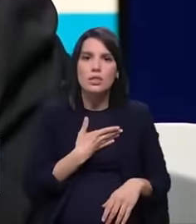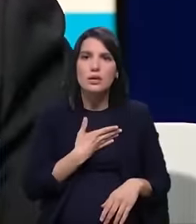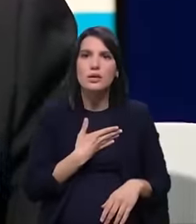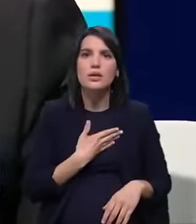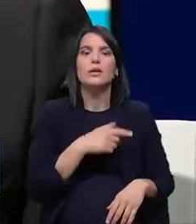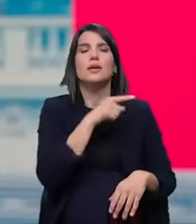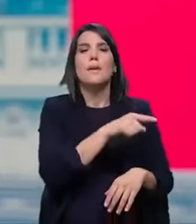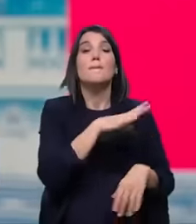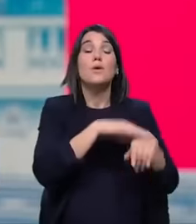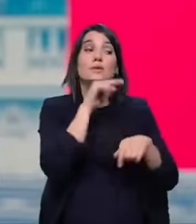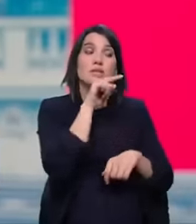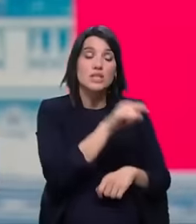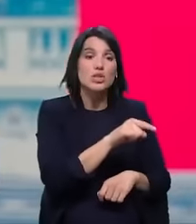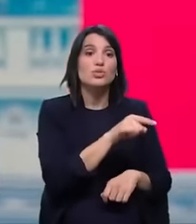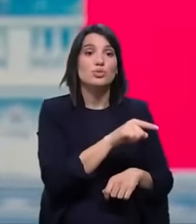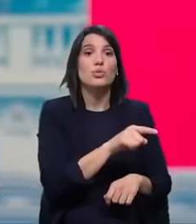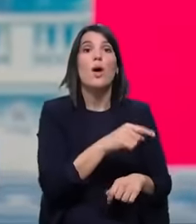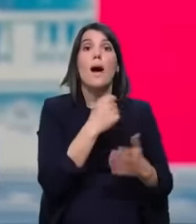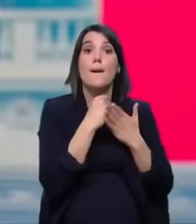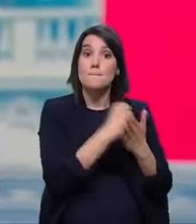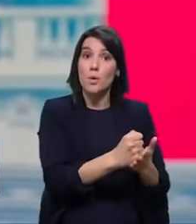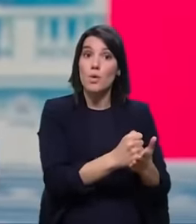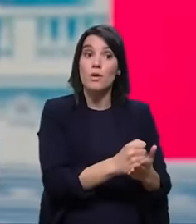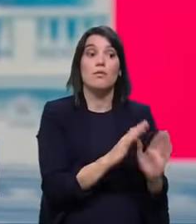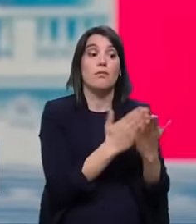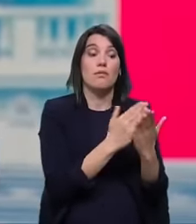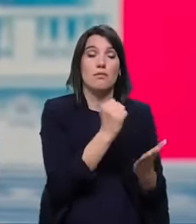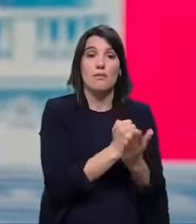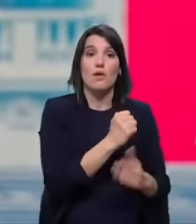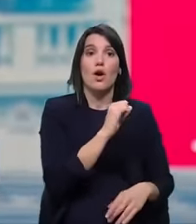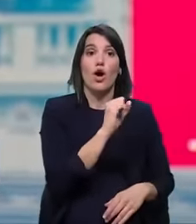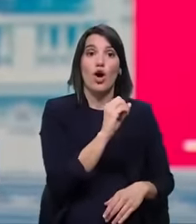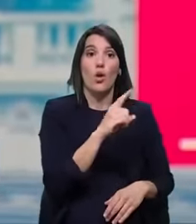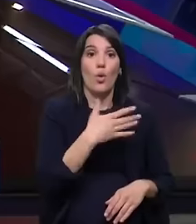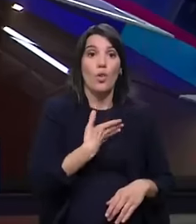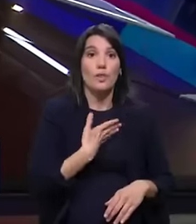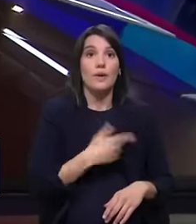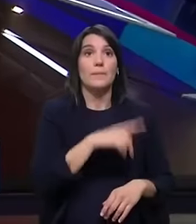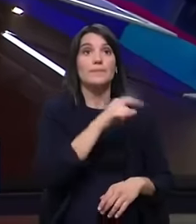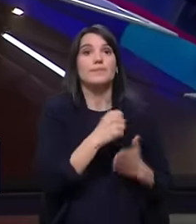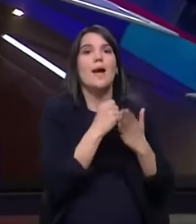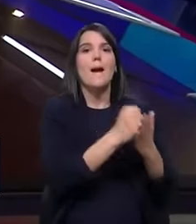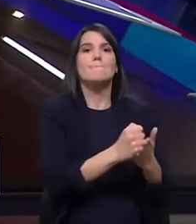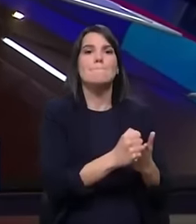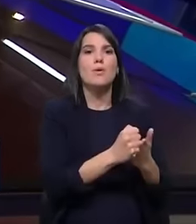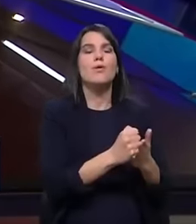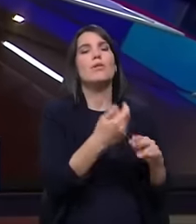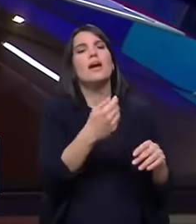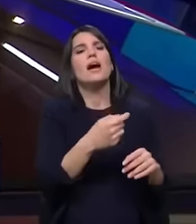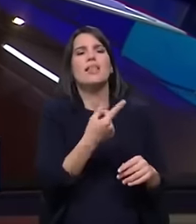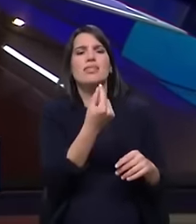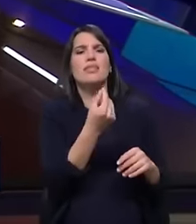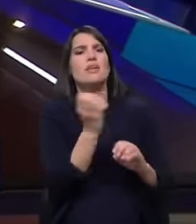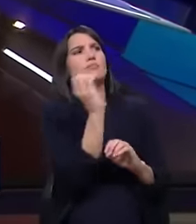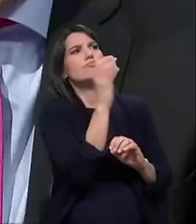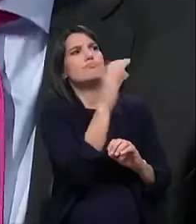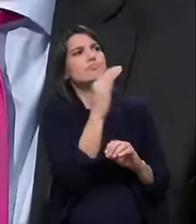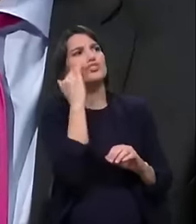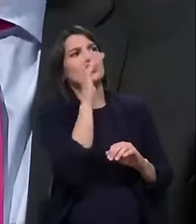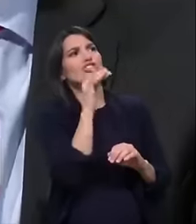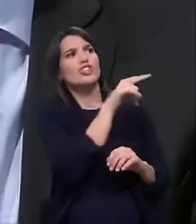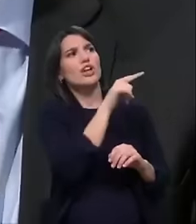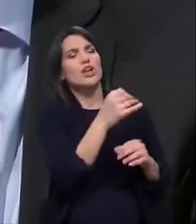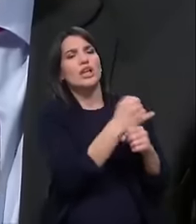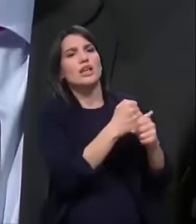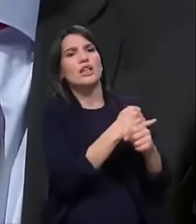especulação imobiliária? E é por isso que apoia os vistos gold e é por isso que apoia benefícios fiscais à especulação imobiliária, que são portas abertas. Não é